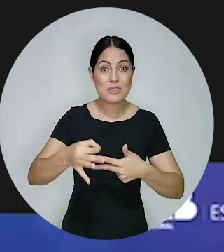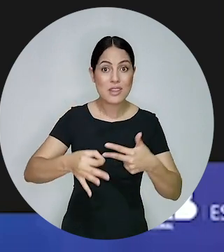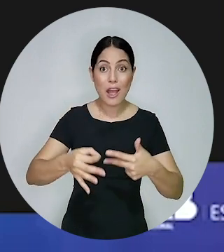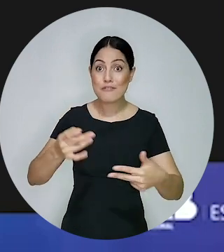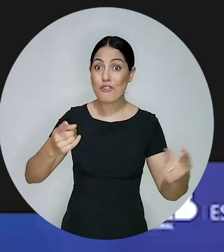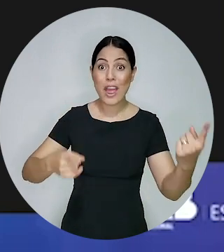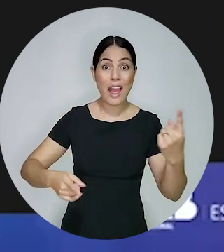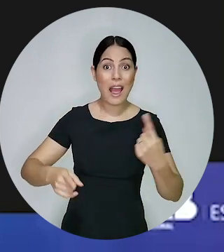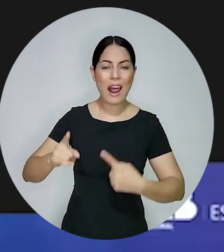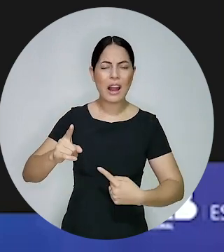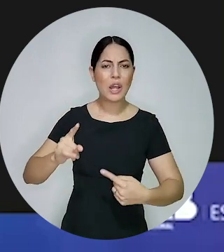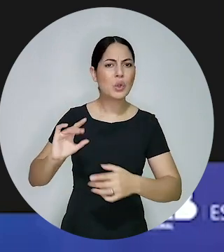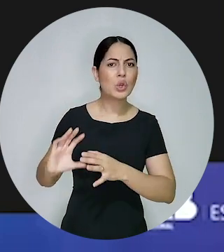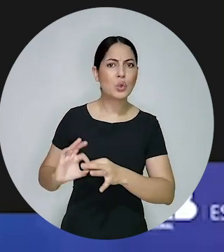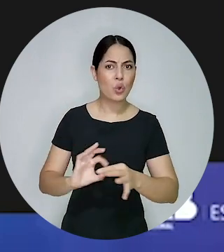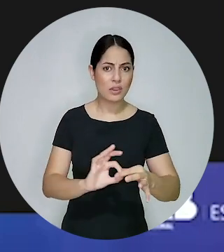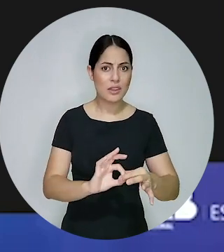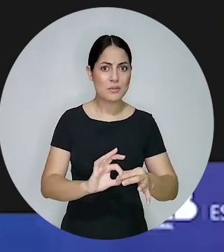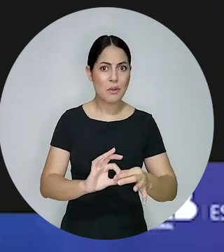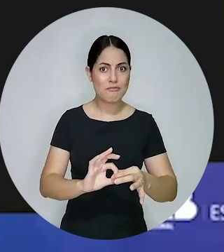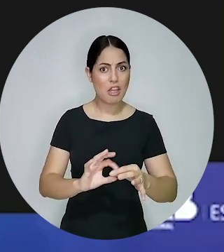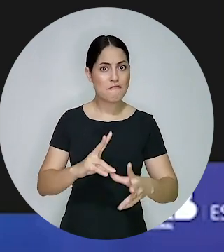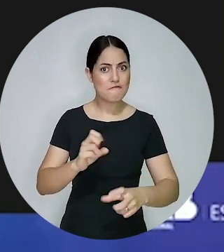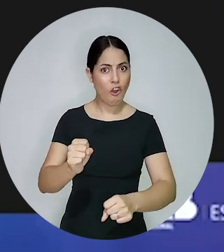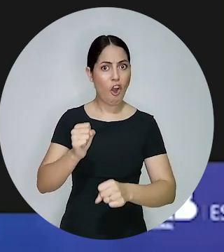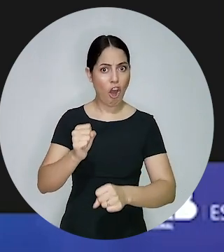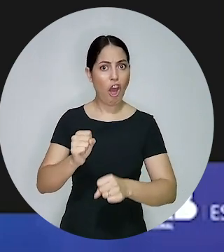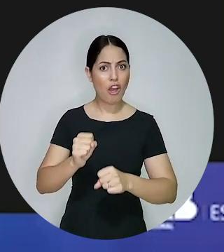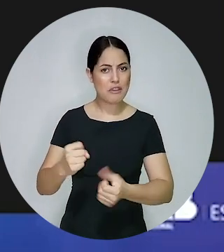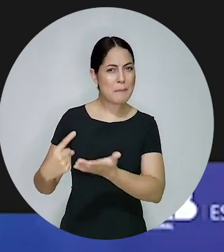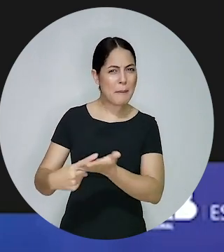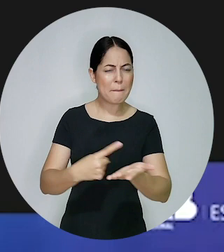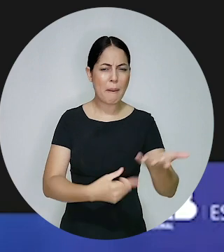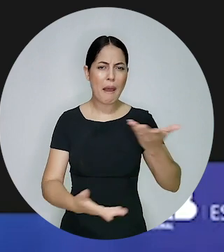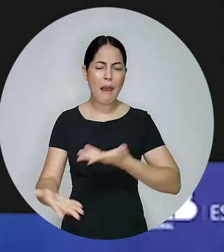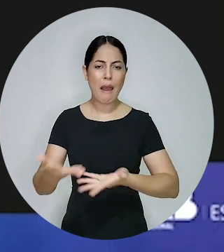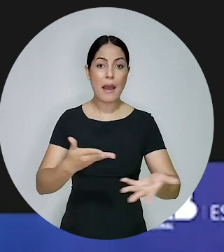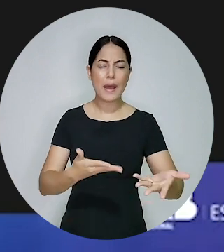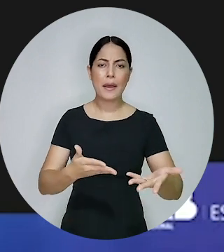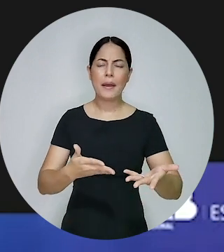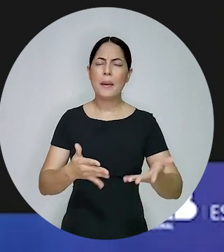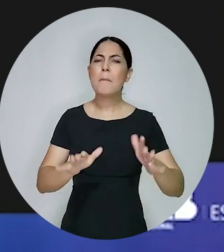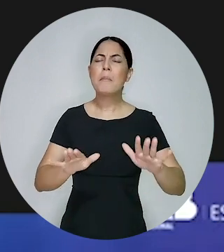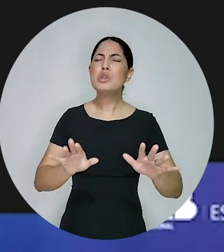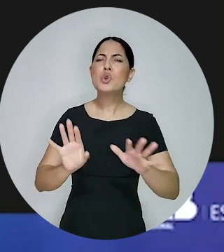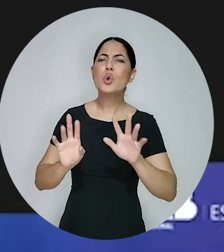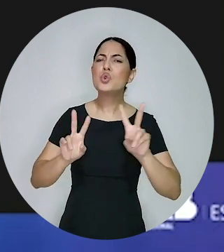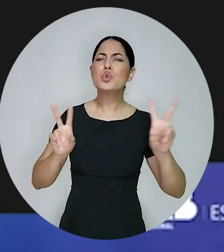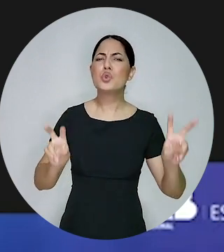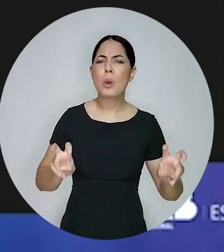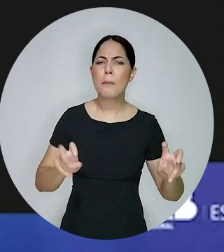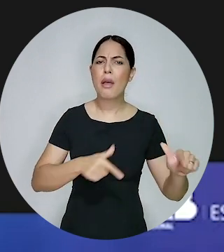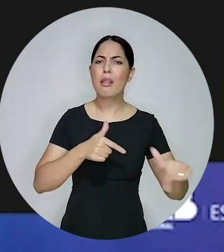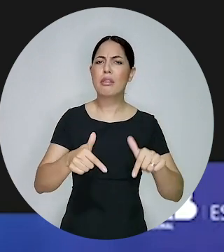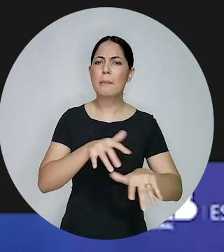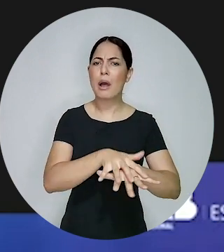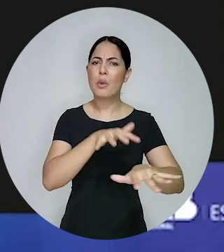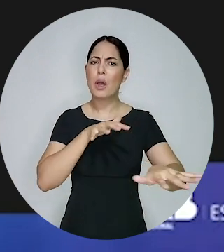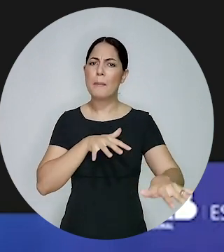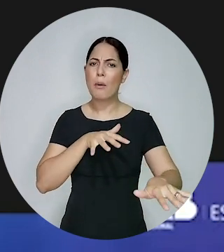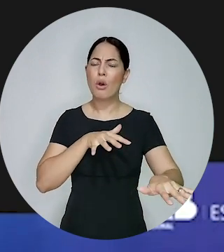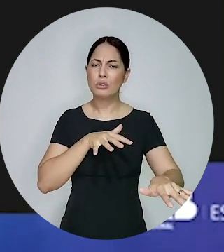mais forte. E o que falar do trabalho remoto e dos processos eletrônicos, que foi quase